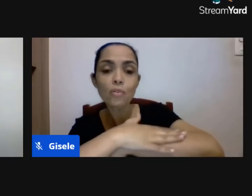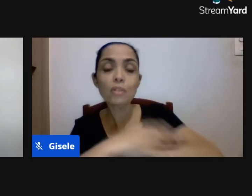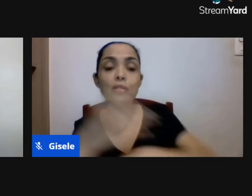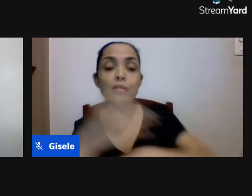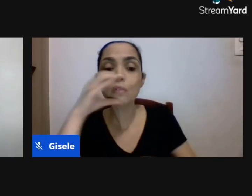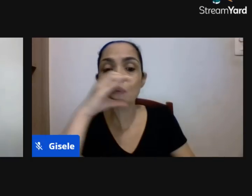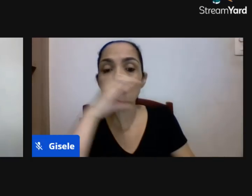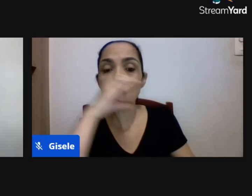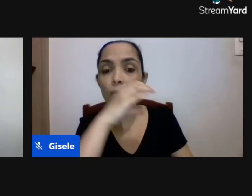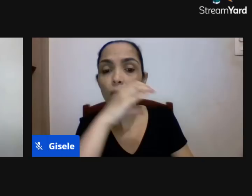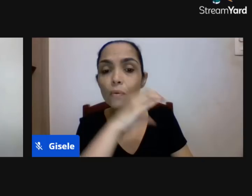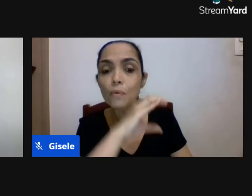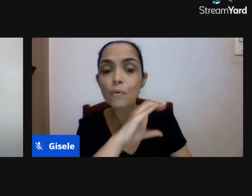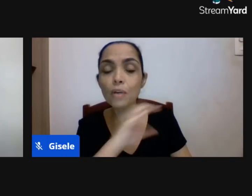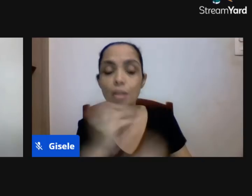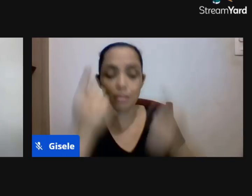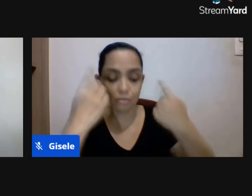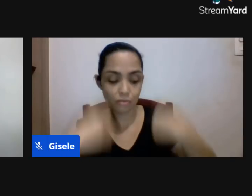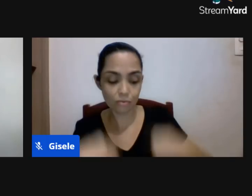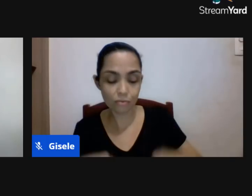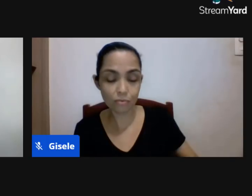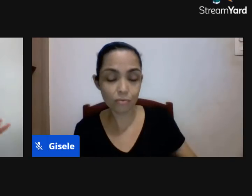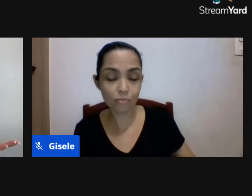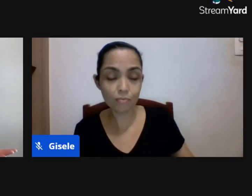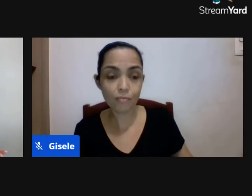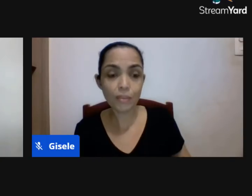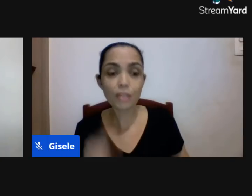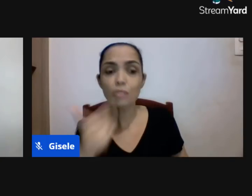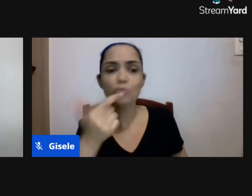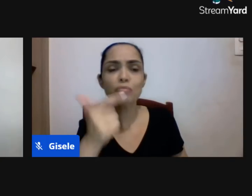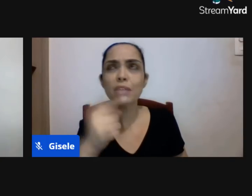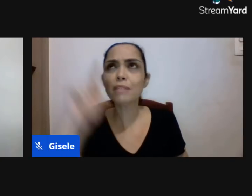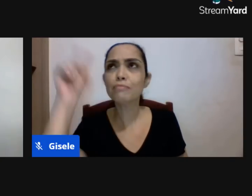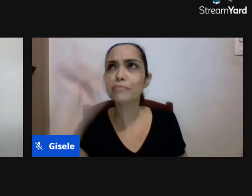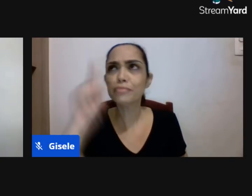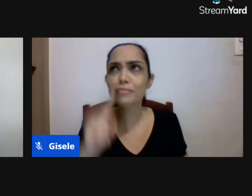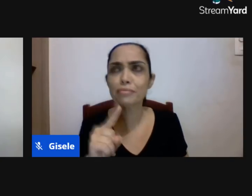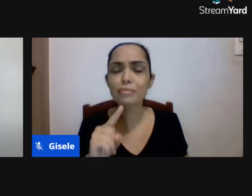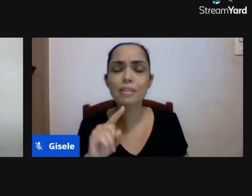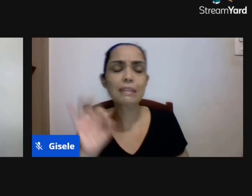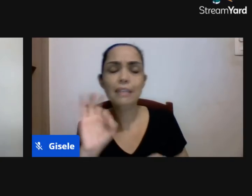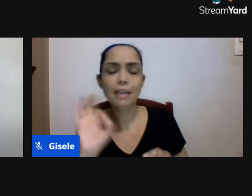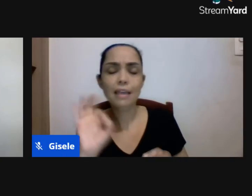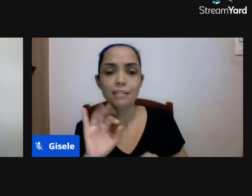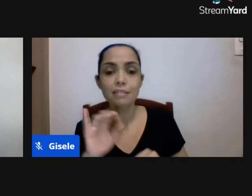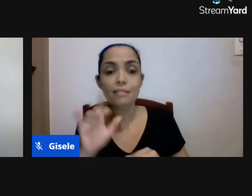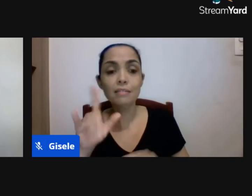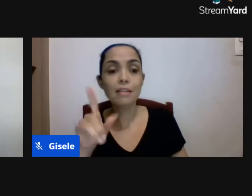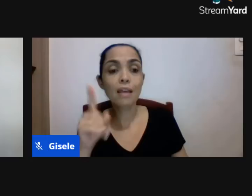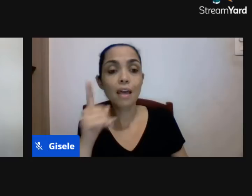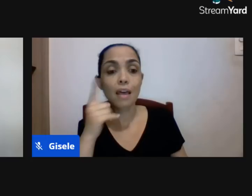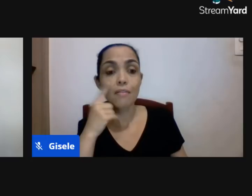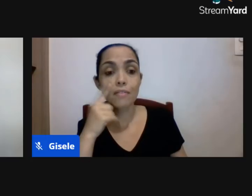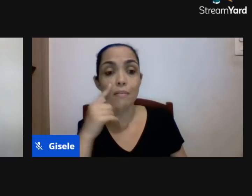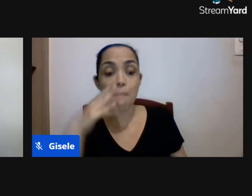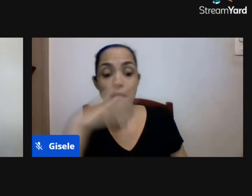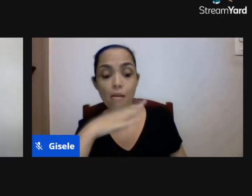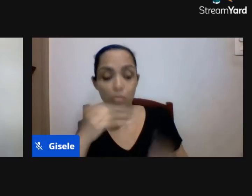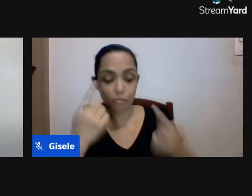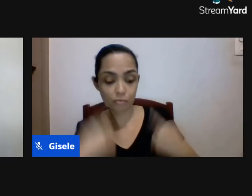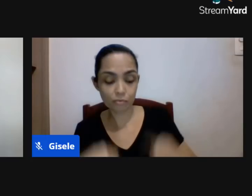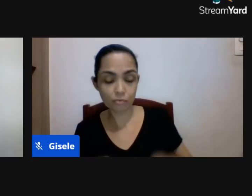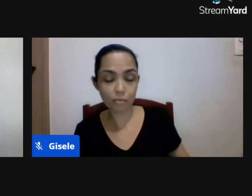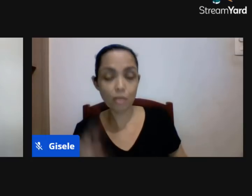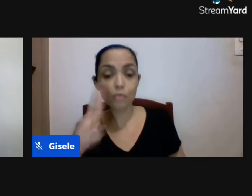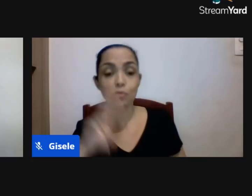é isso que ele faz, ele não tem nenhum laser, nenhum raio que vai fazer mal para a sua saúde. Então você pode utilizar tranquilamente